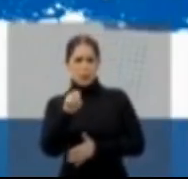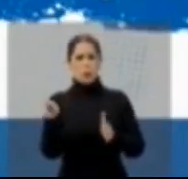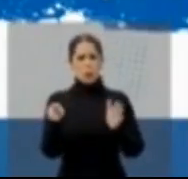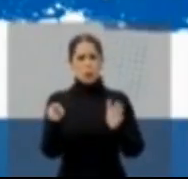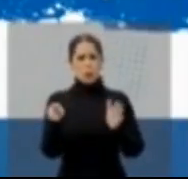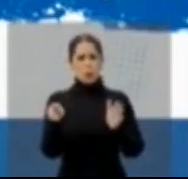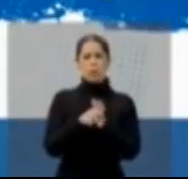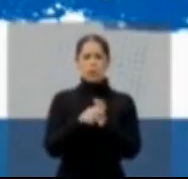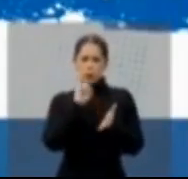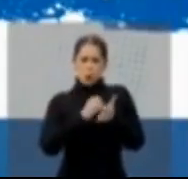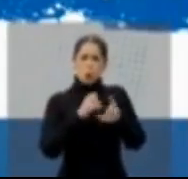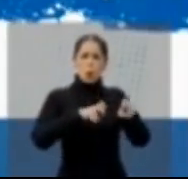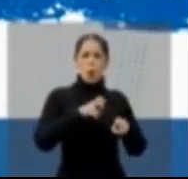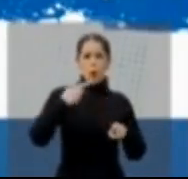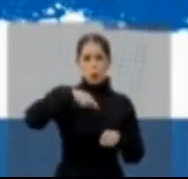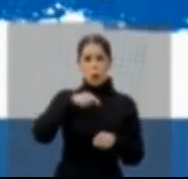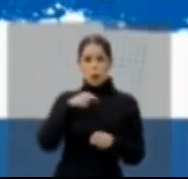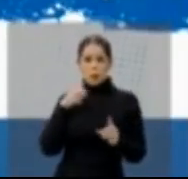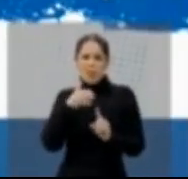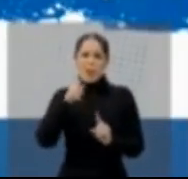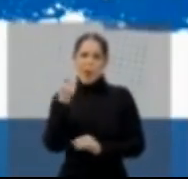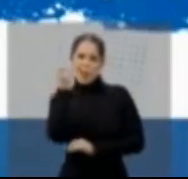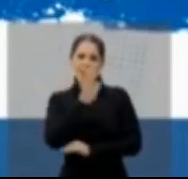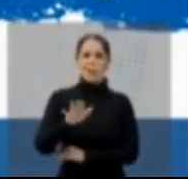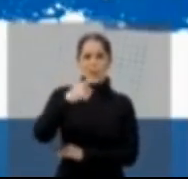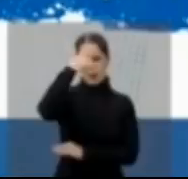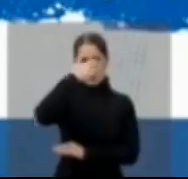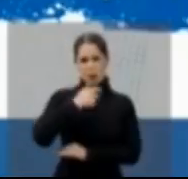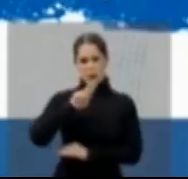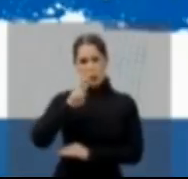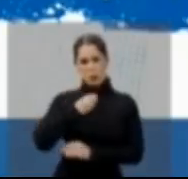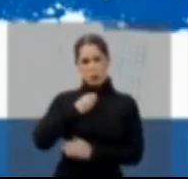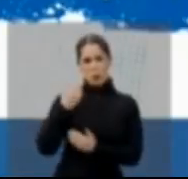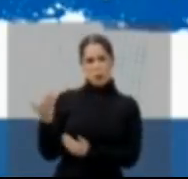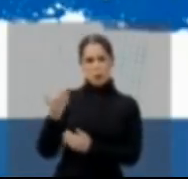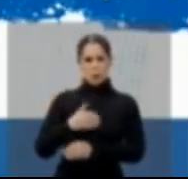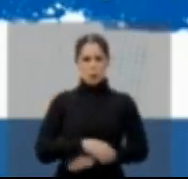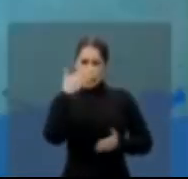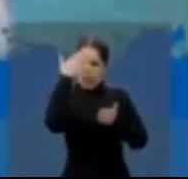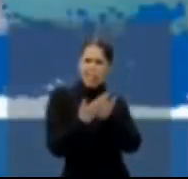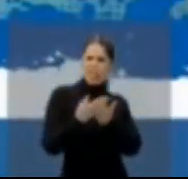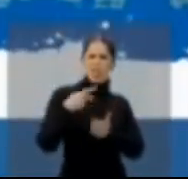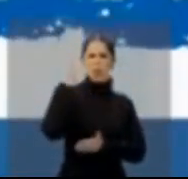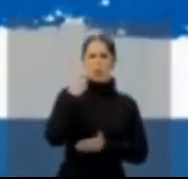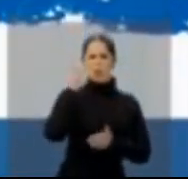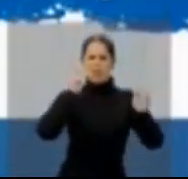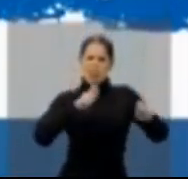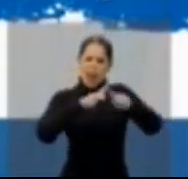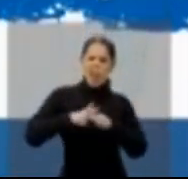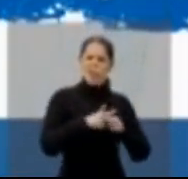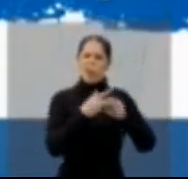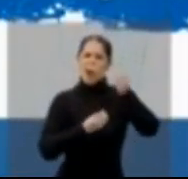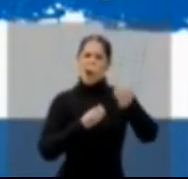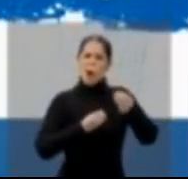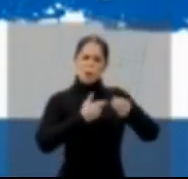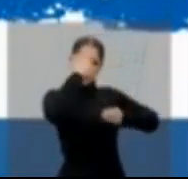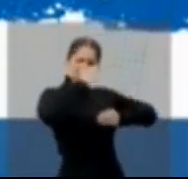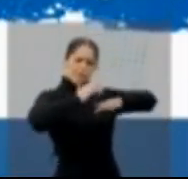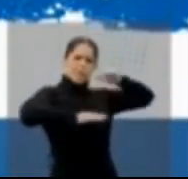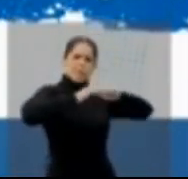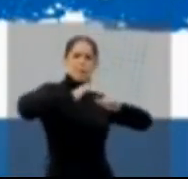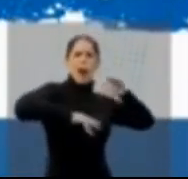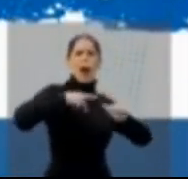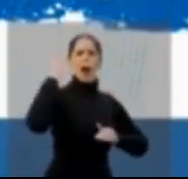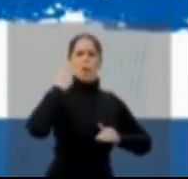Fundo Rural. A nossa missão é o Rio Grande. Jerônimo Gergen, 1133. Acredito que a política pode se corrigir através